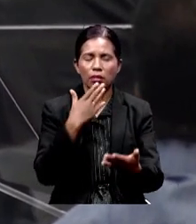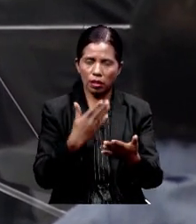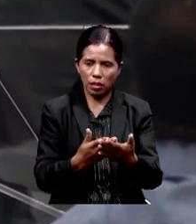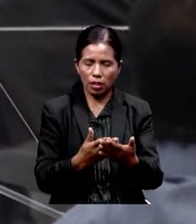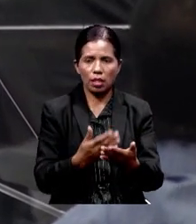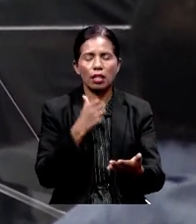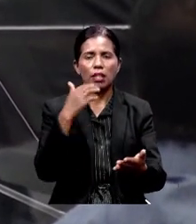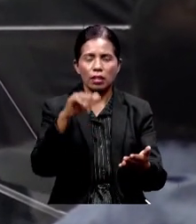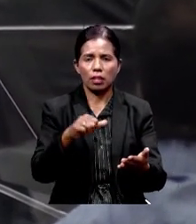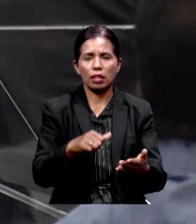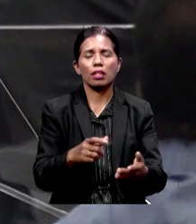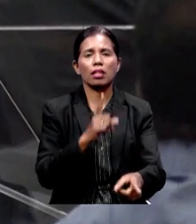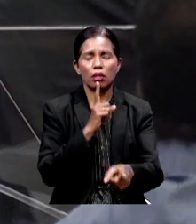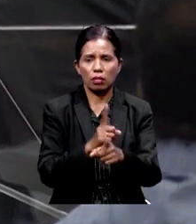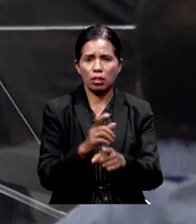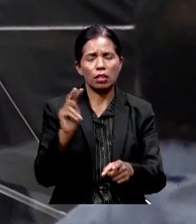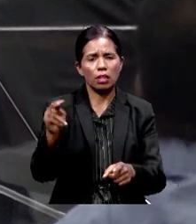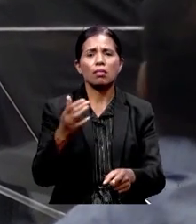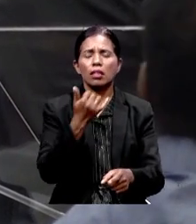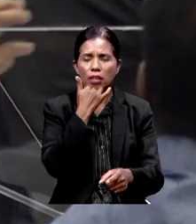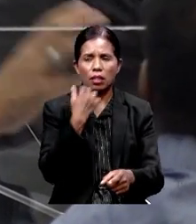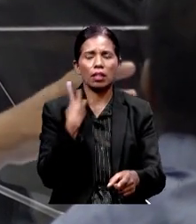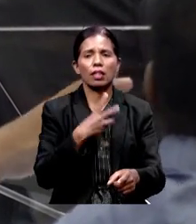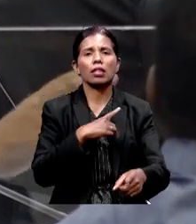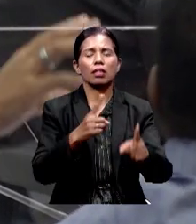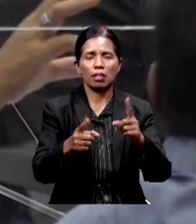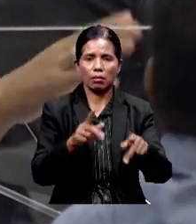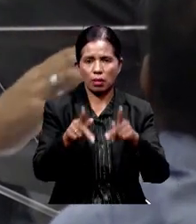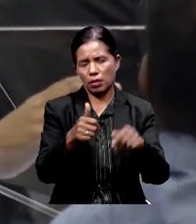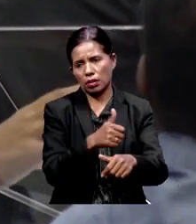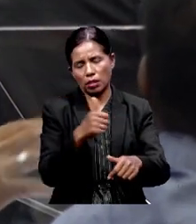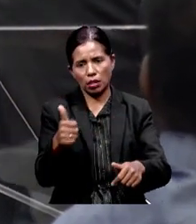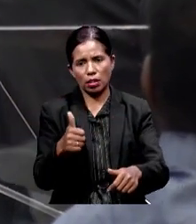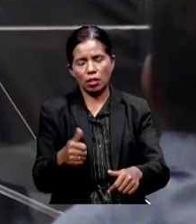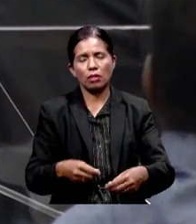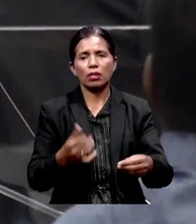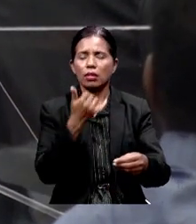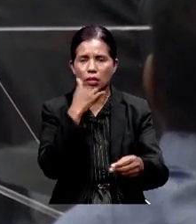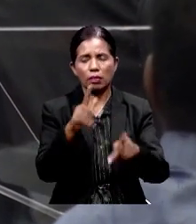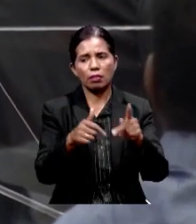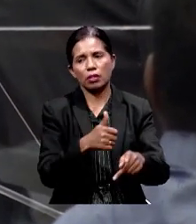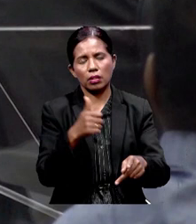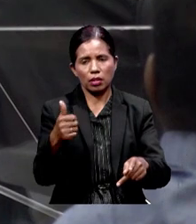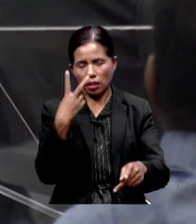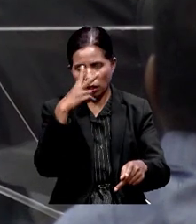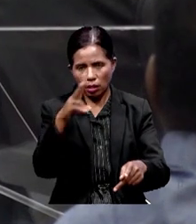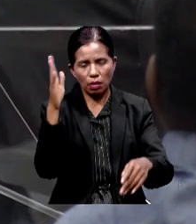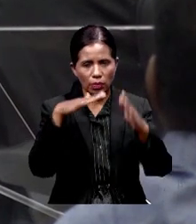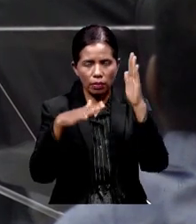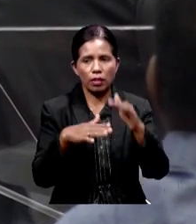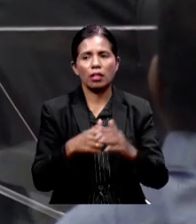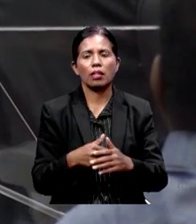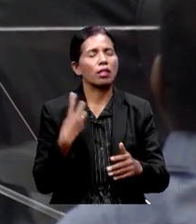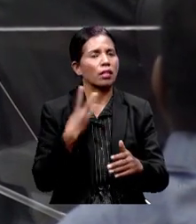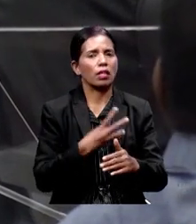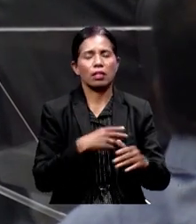los ordinia me venia mas sala do né agora ita tenta ponta dedo bem macelo a tira culpa fala bem macelo que está lá e tu se fucumbe problema né nem ita